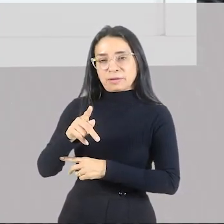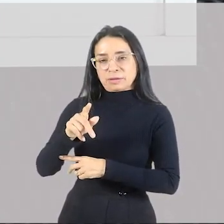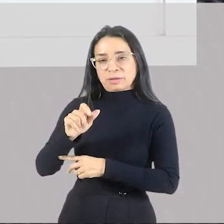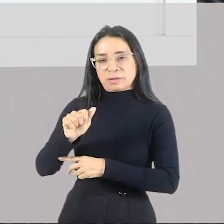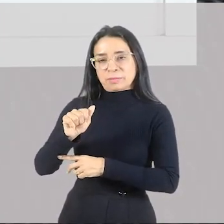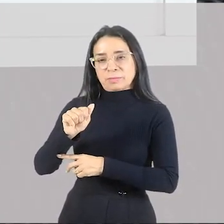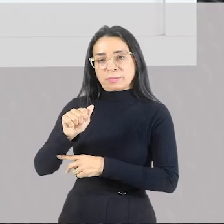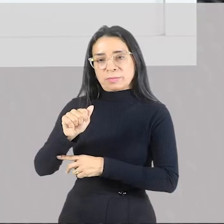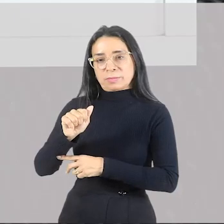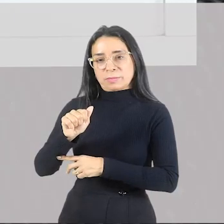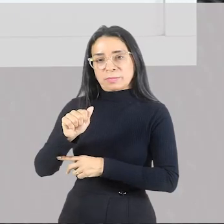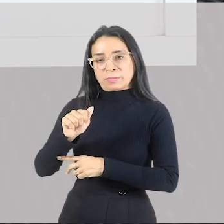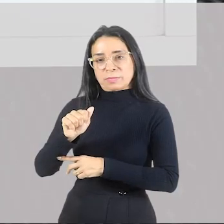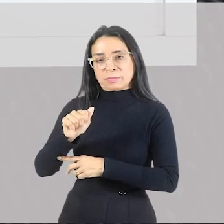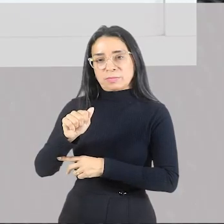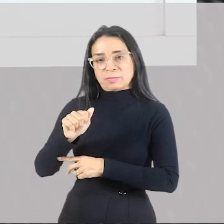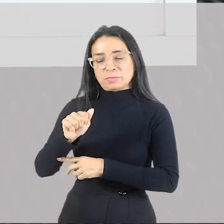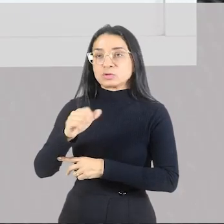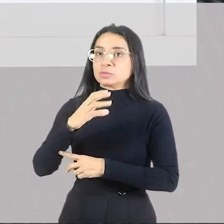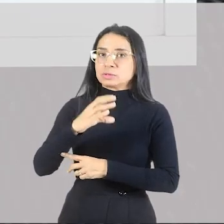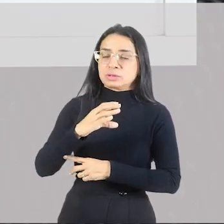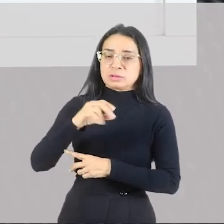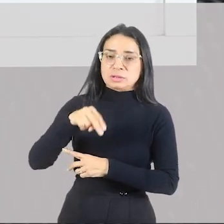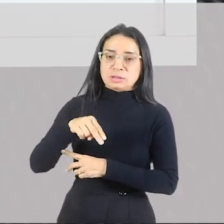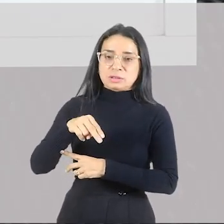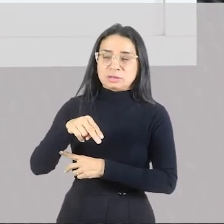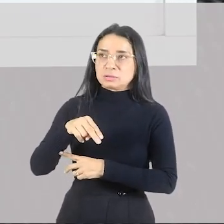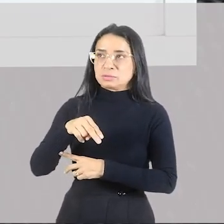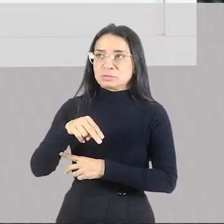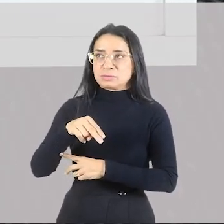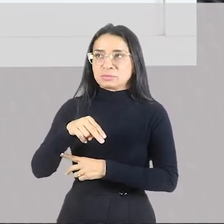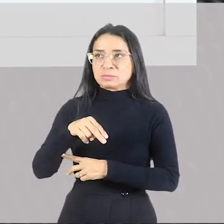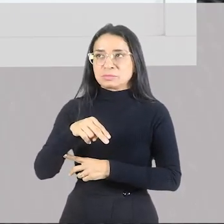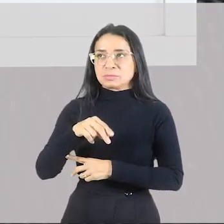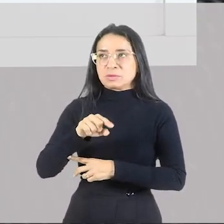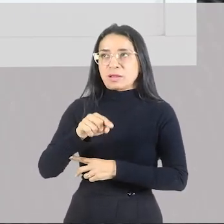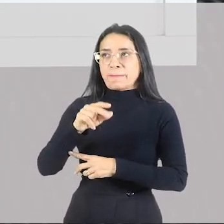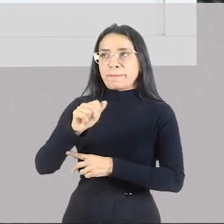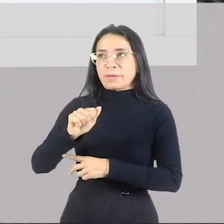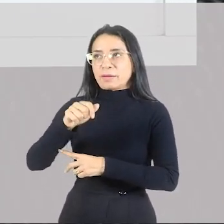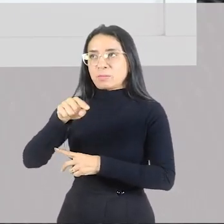o n fatorial, dividido por P fatorial,